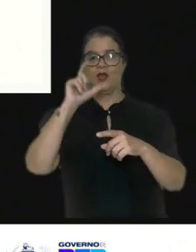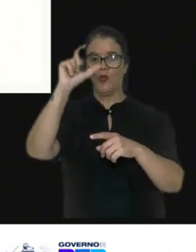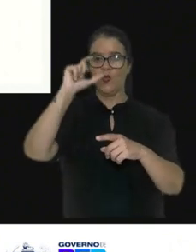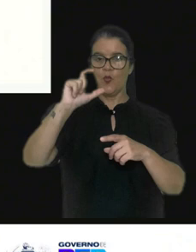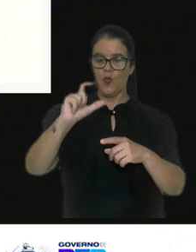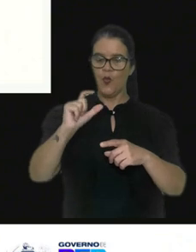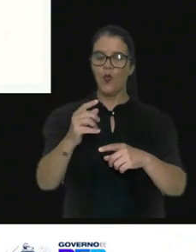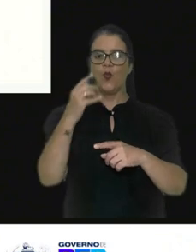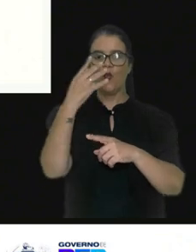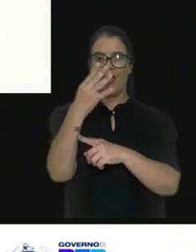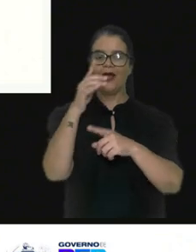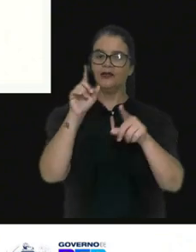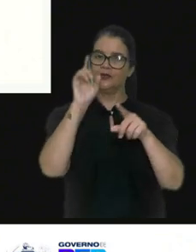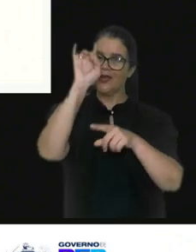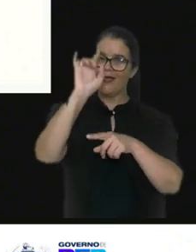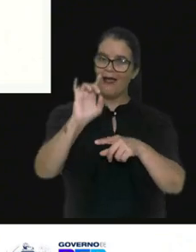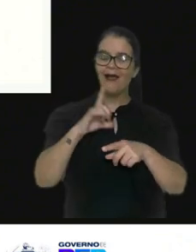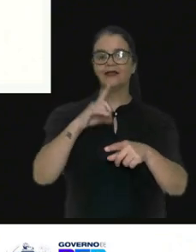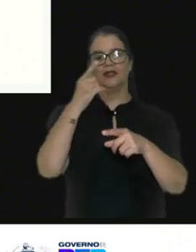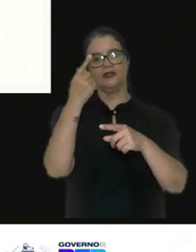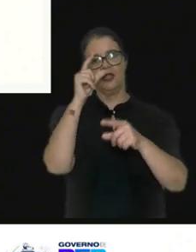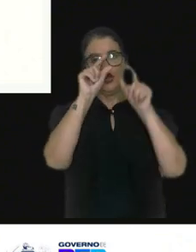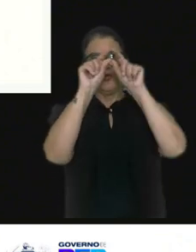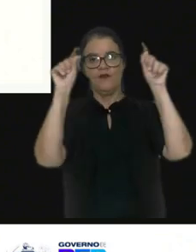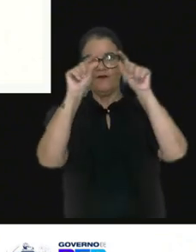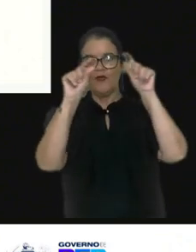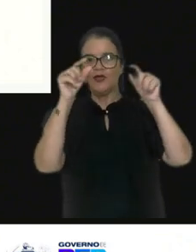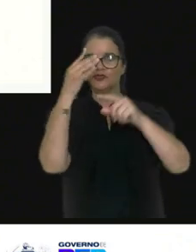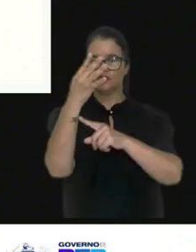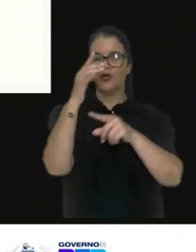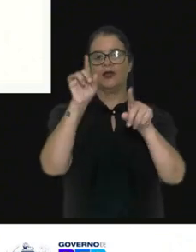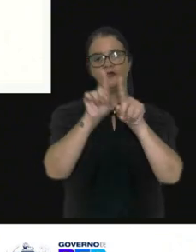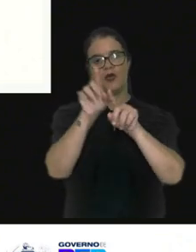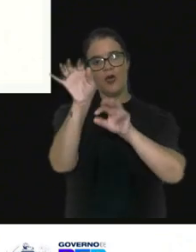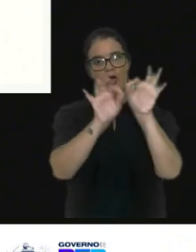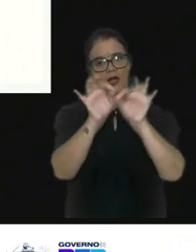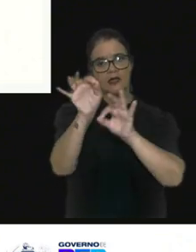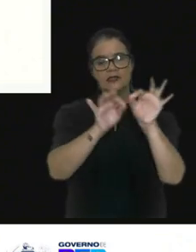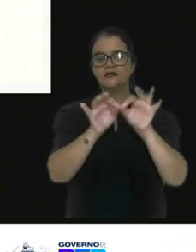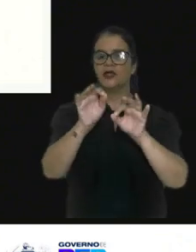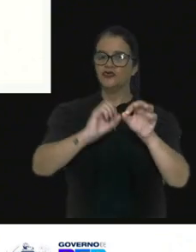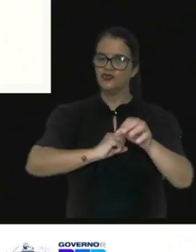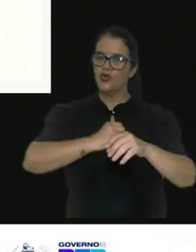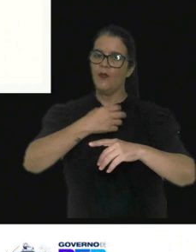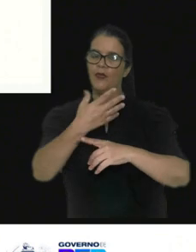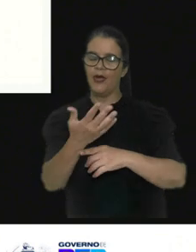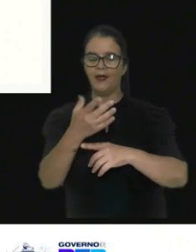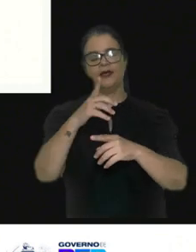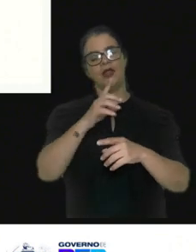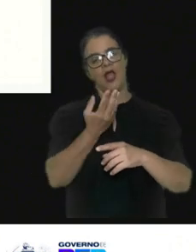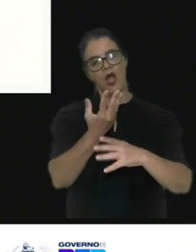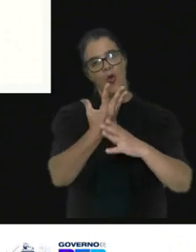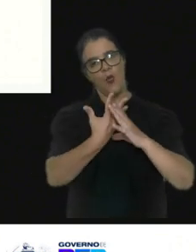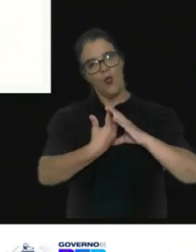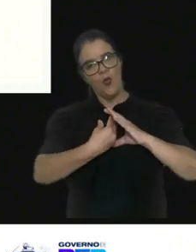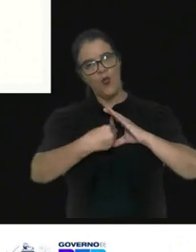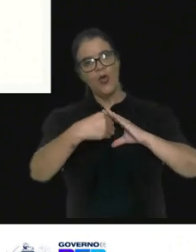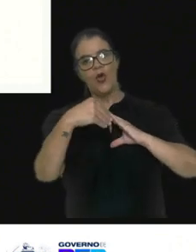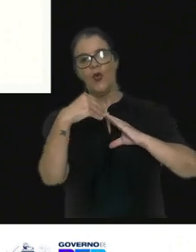quatro versos, as estrofes são organizadas em tecetes, o que confere ao poema o ritmo e uma melodia